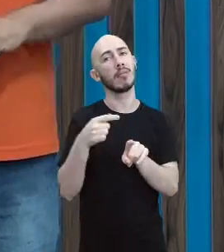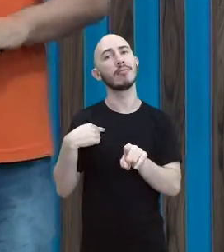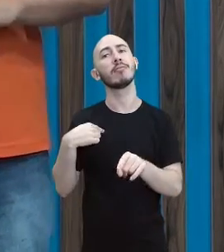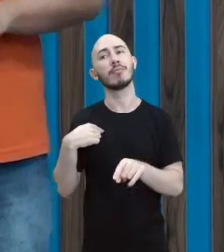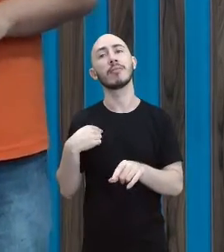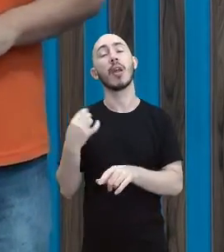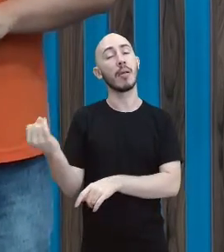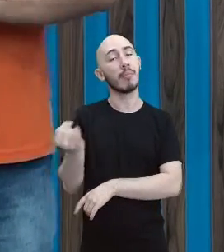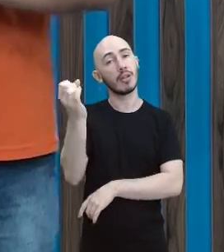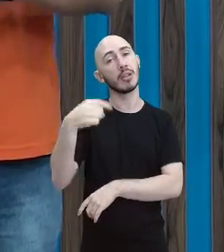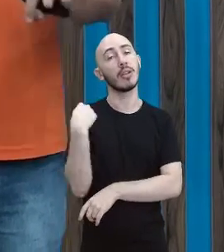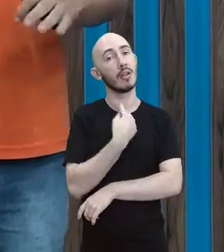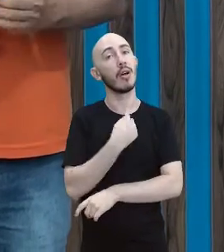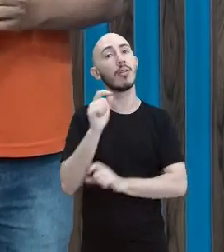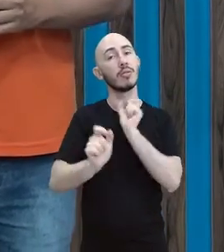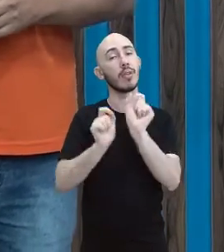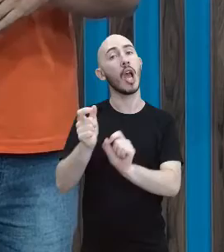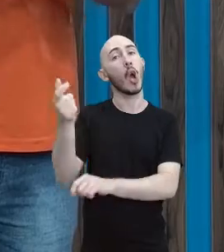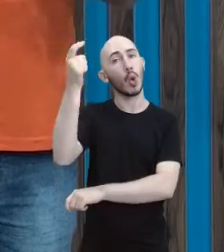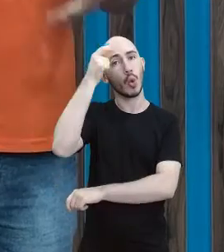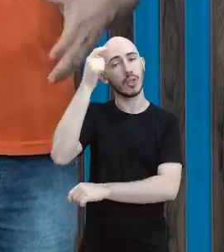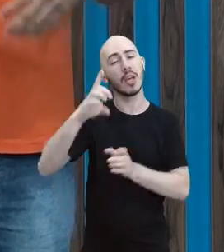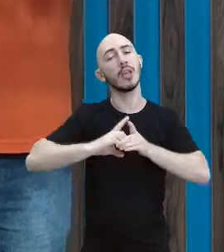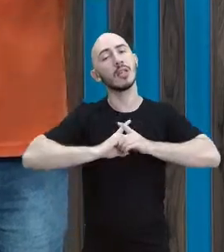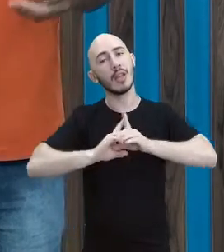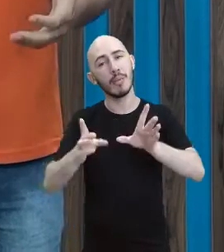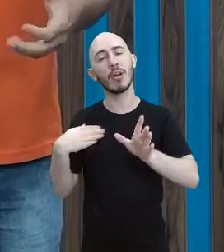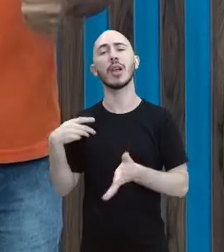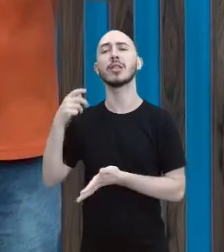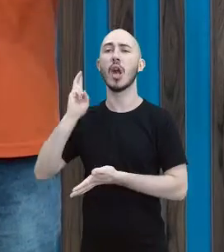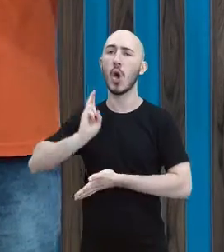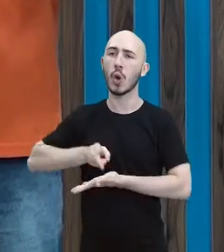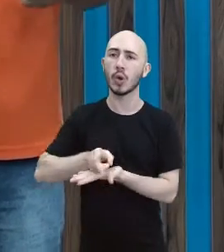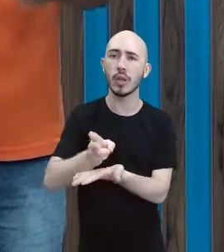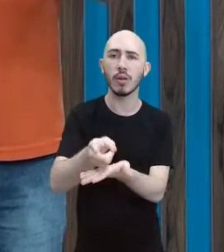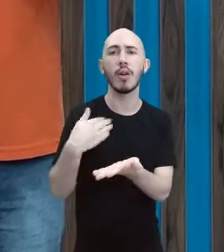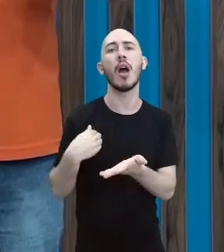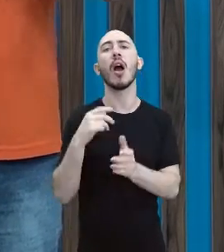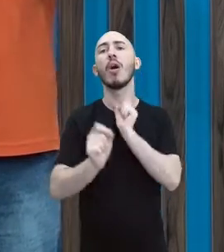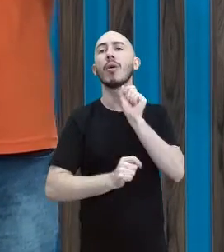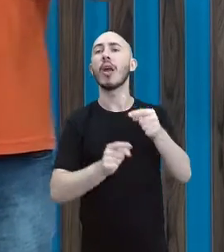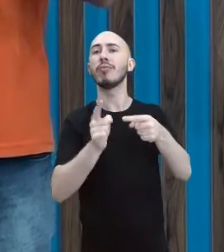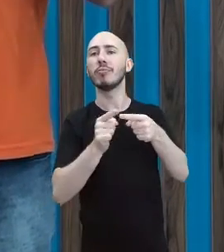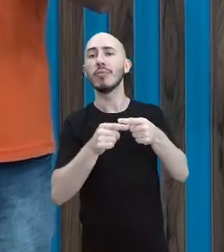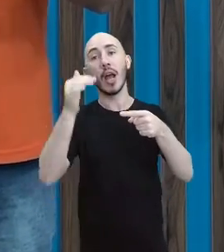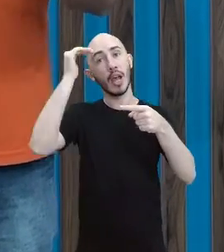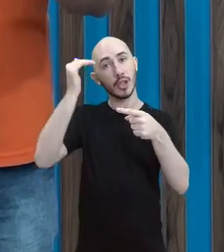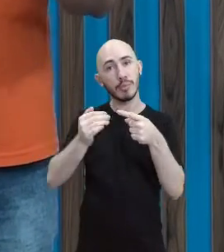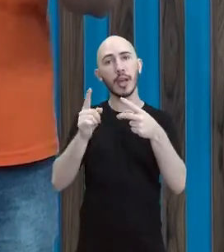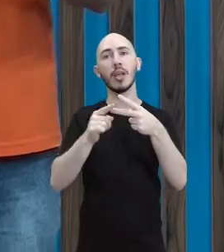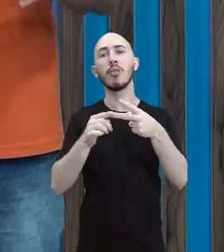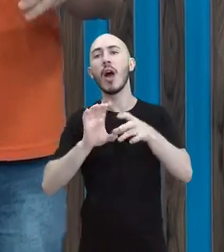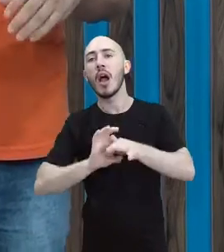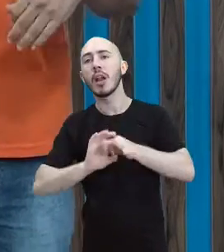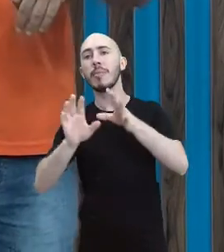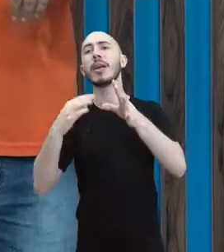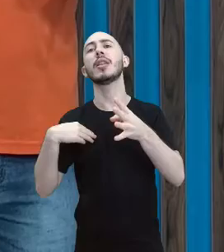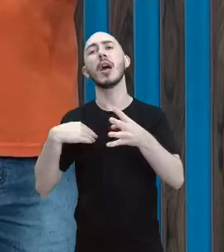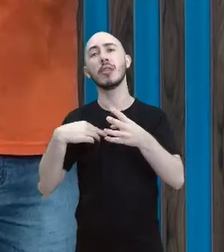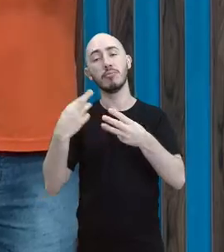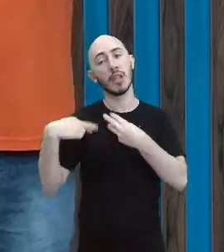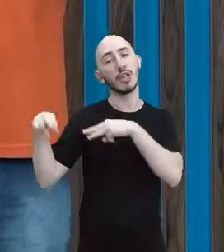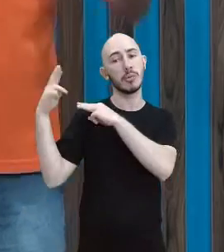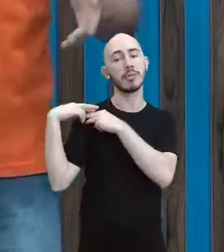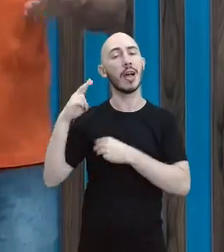então é importante a gente ficar na democracia e exigir aí o respeito, a liberdade, mas com responsabilidade sempre. Não é só